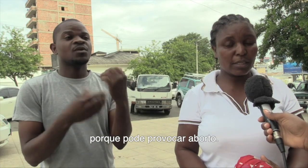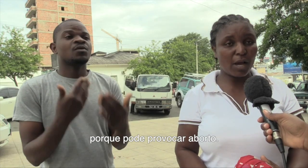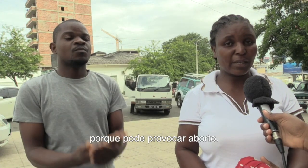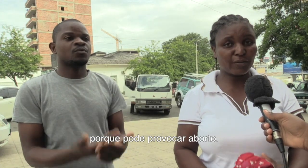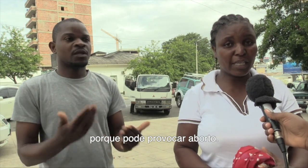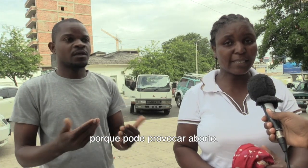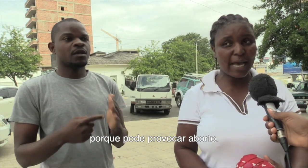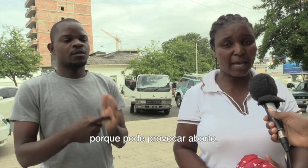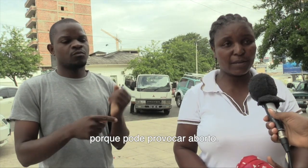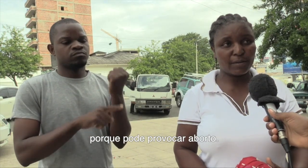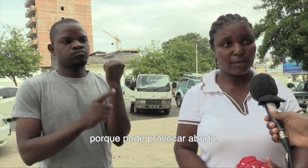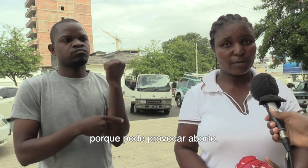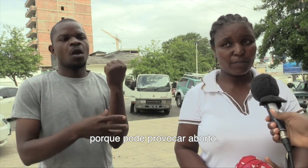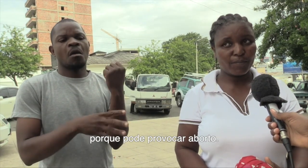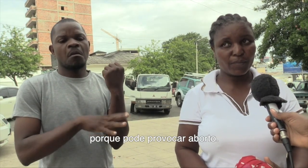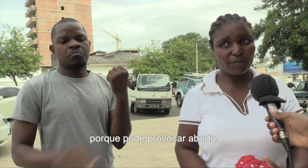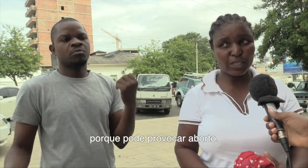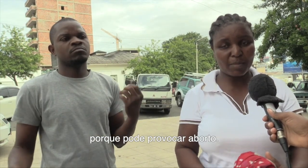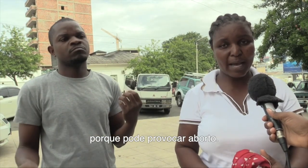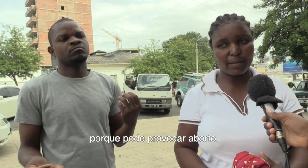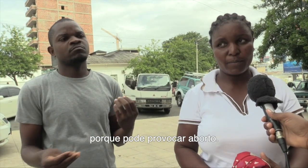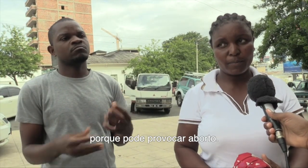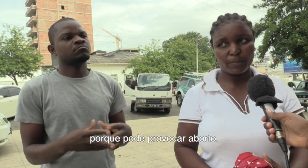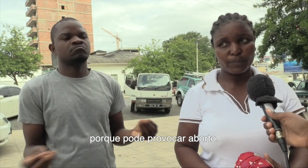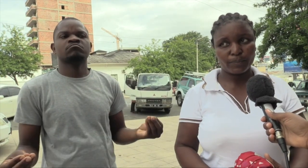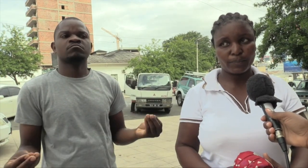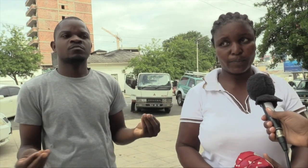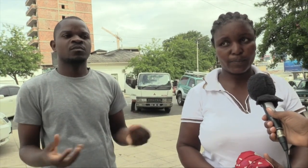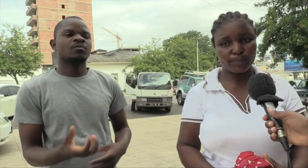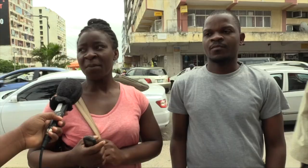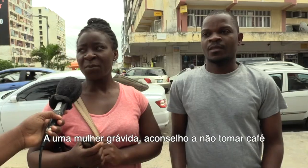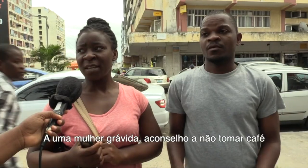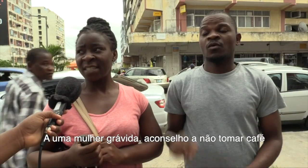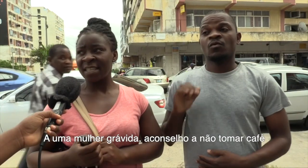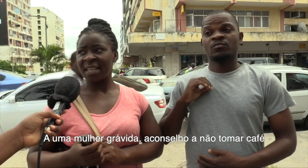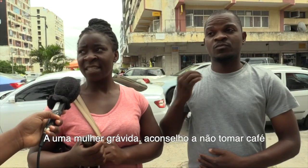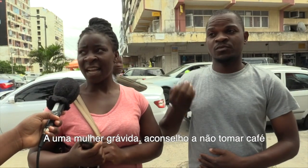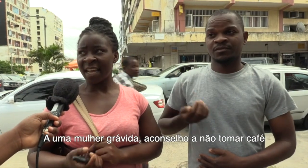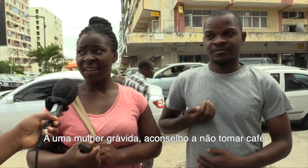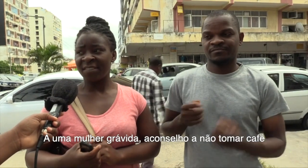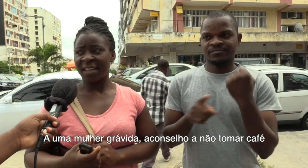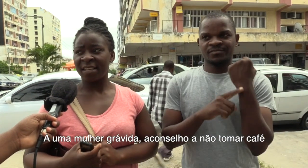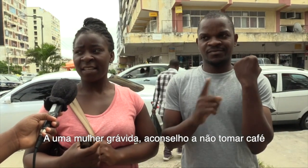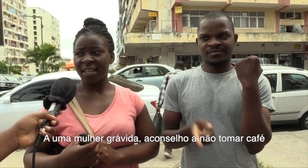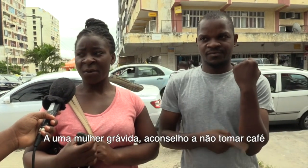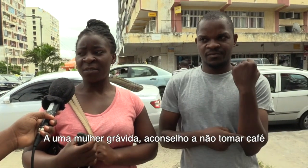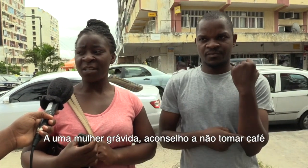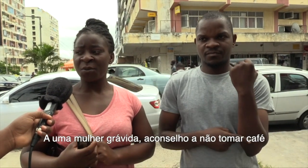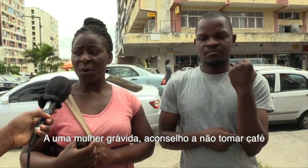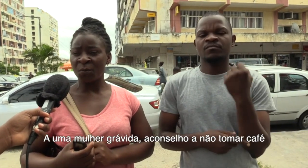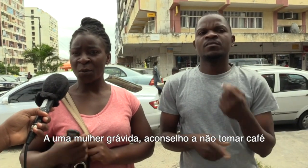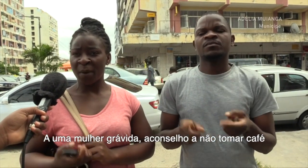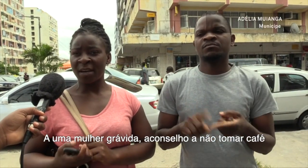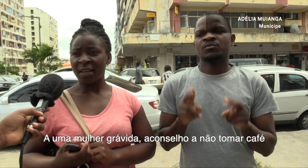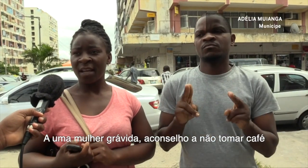senão a gravidez sai. Faz mal. Uma pessoa que está grávida, eu